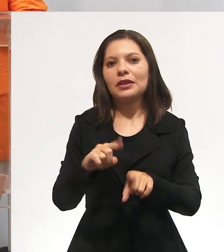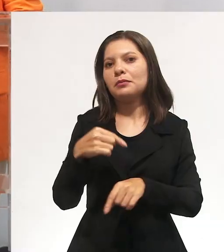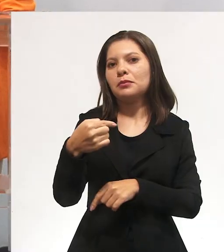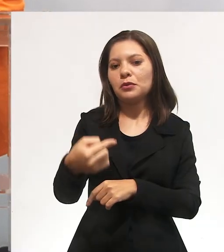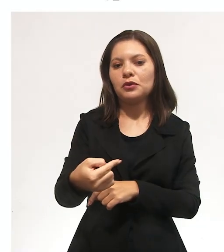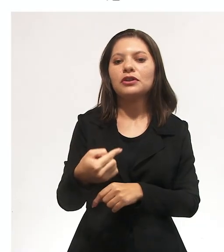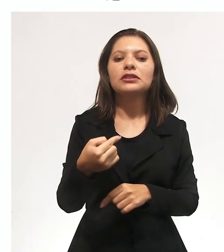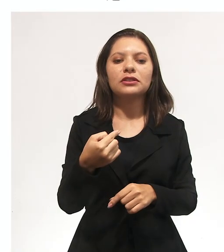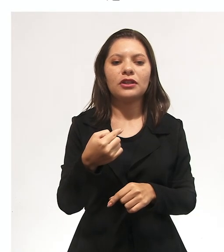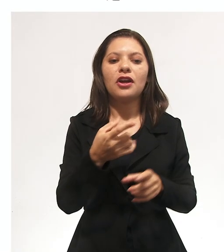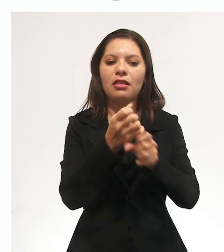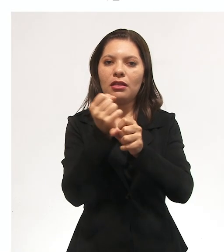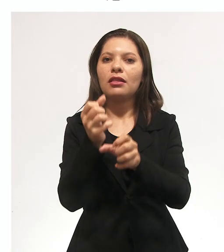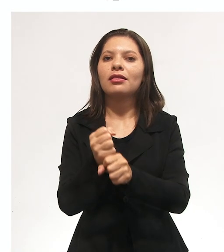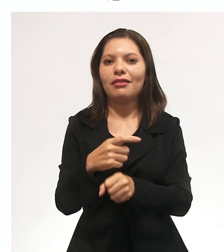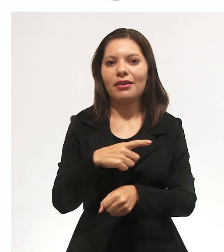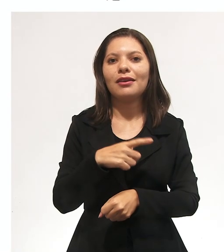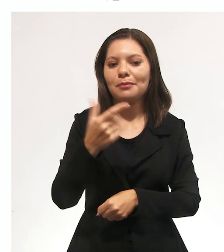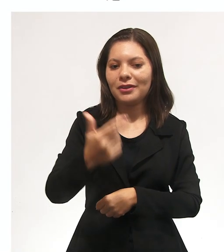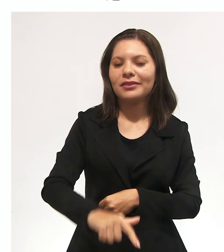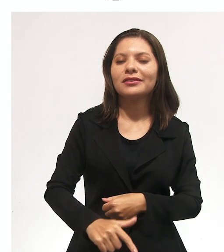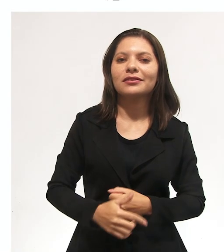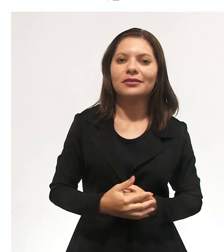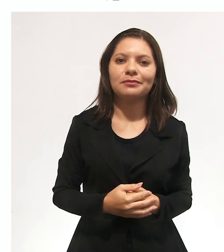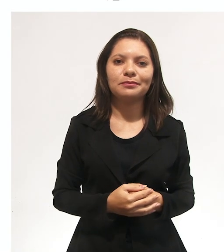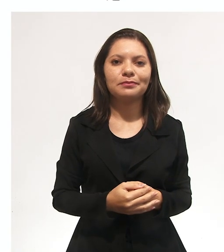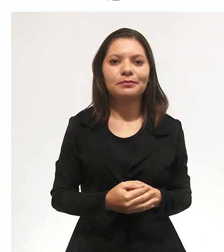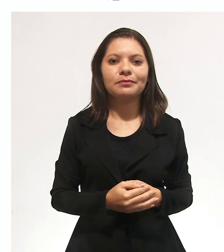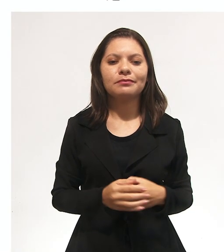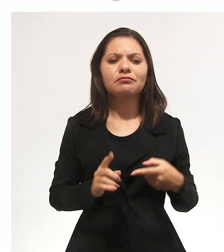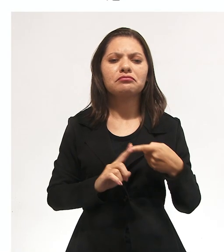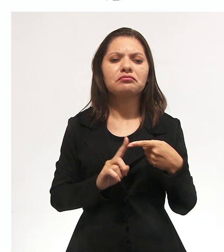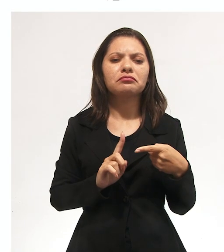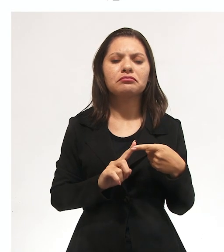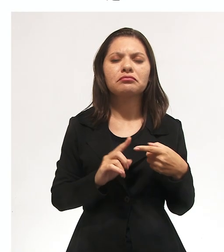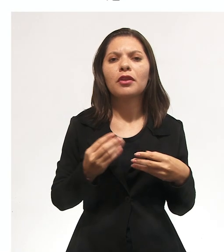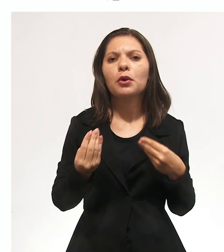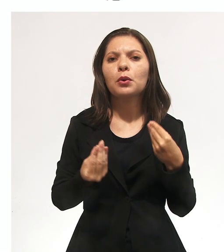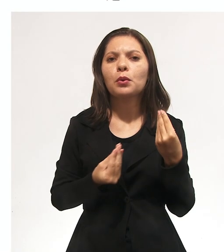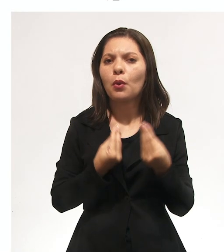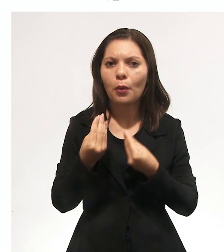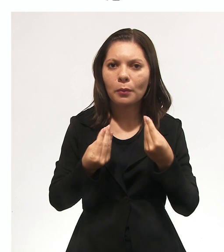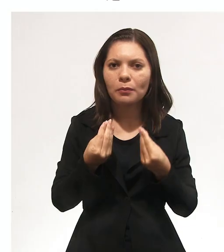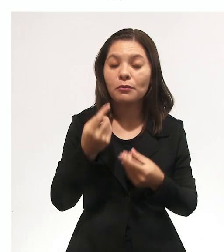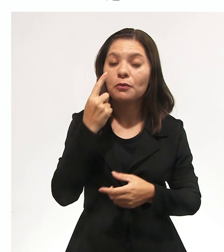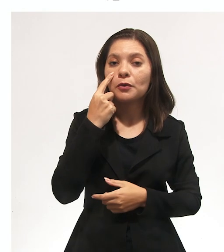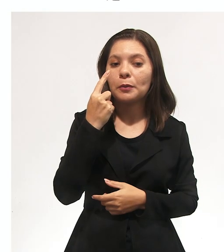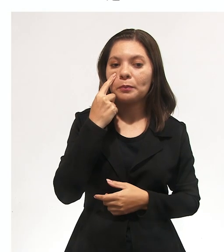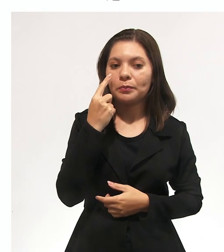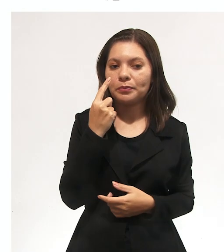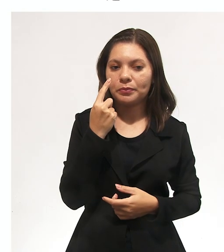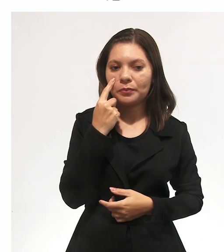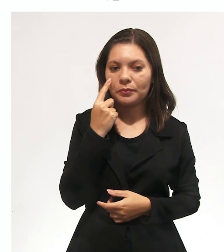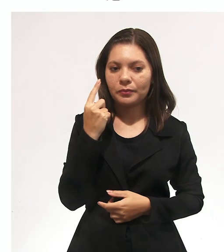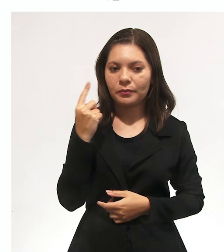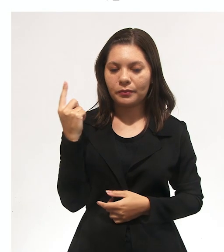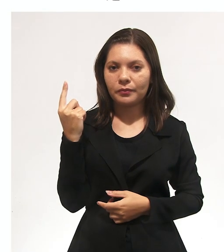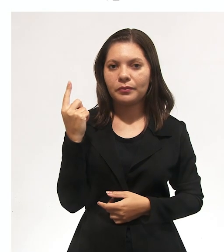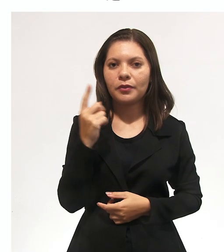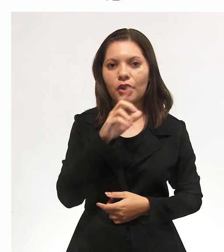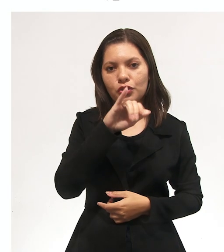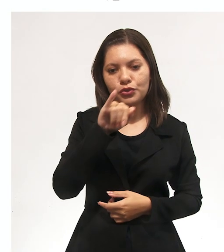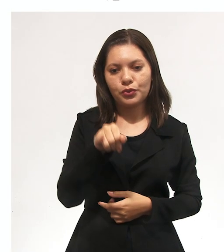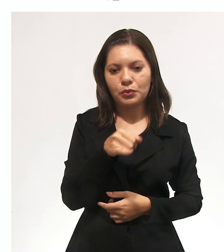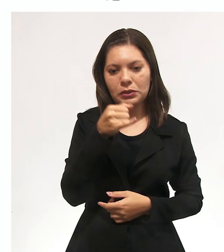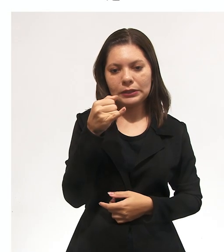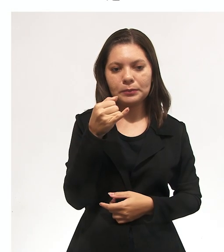exemplos práticos. Então, vamos à fórmula do juro simples. A fórmula do juro simples é J, que